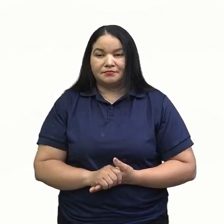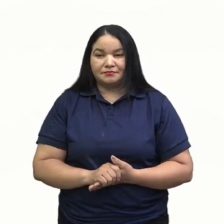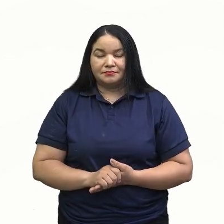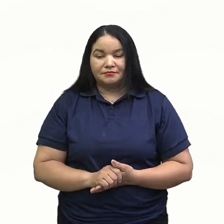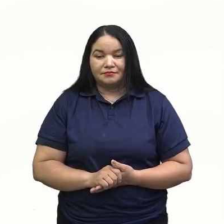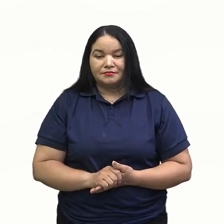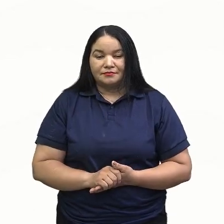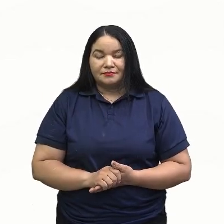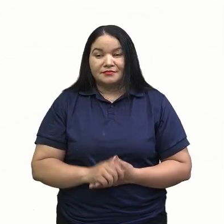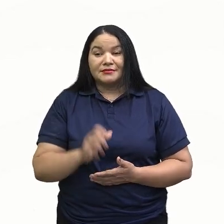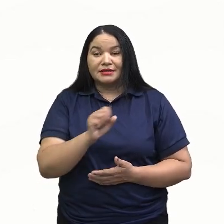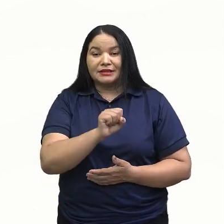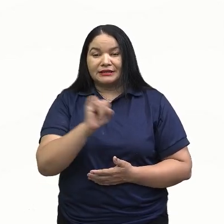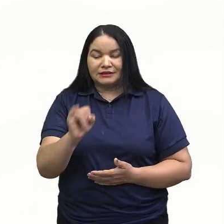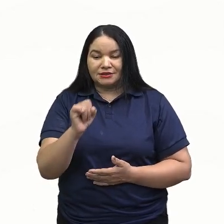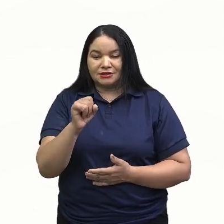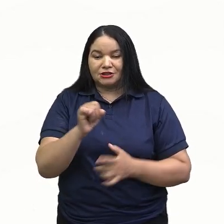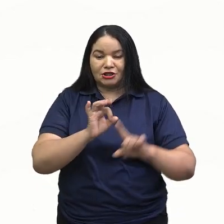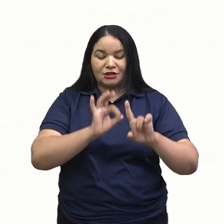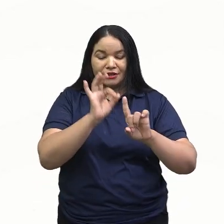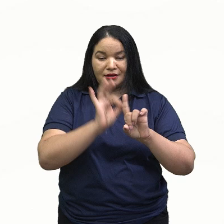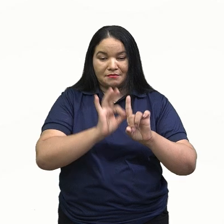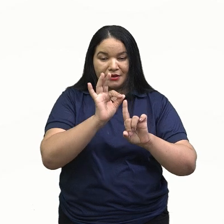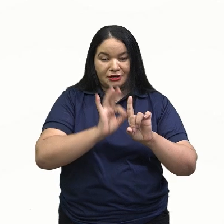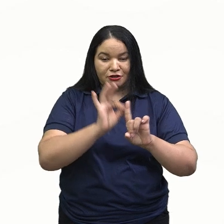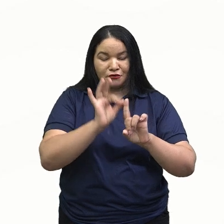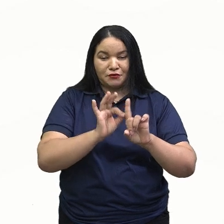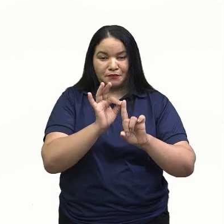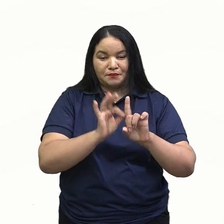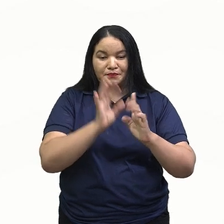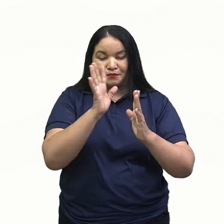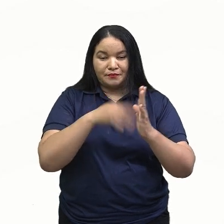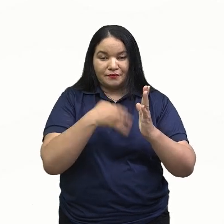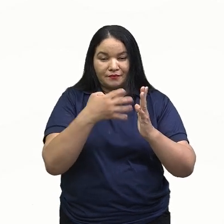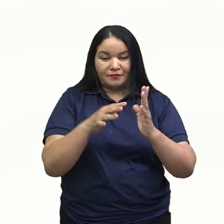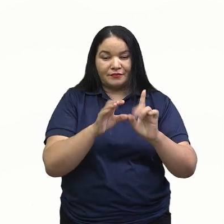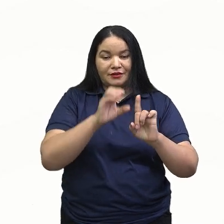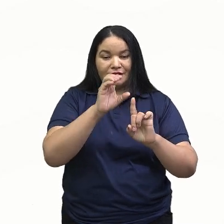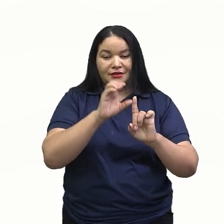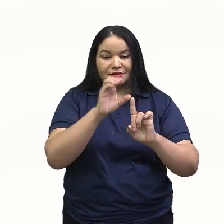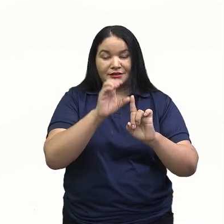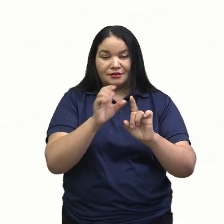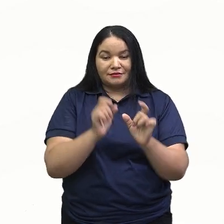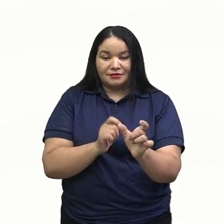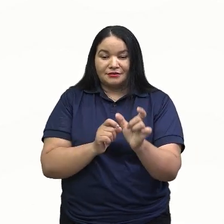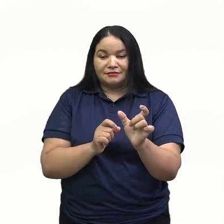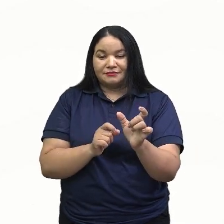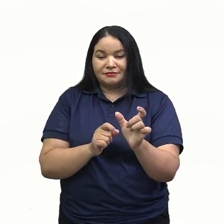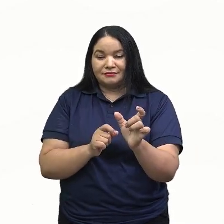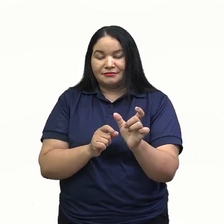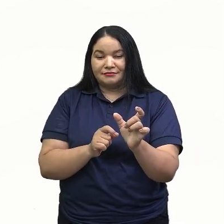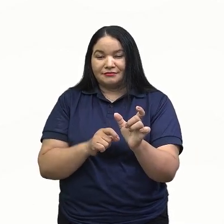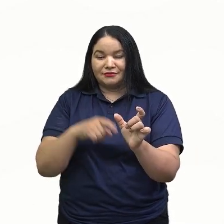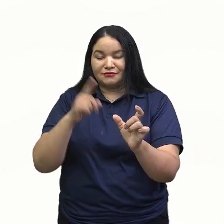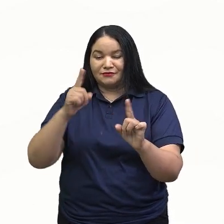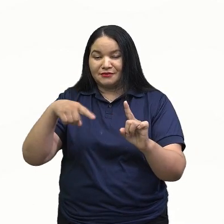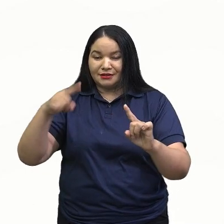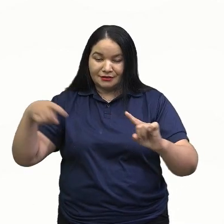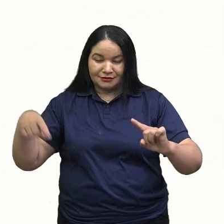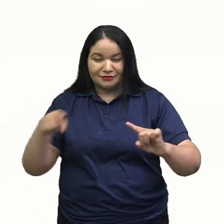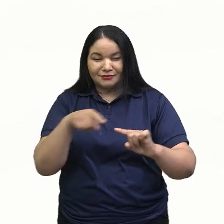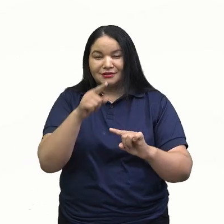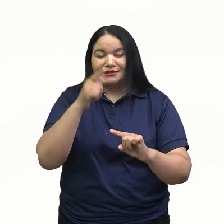minha temperatura na escala de Celsius veio a palavra variação, você